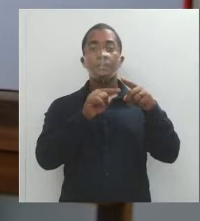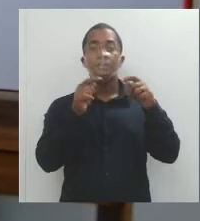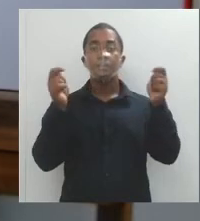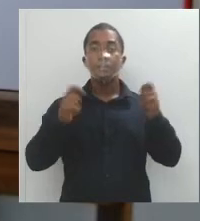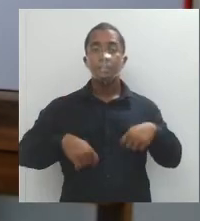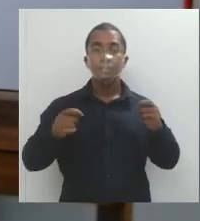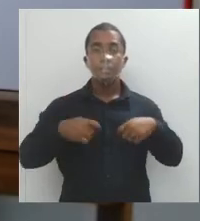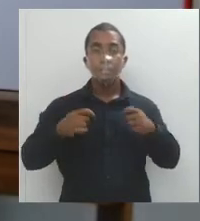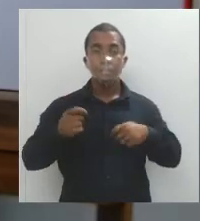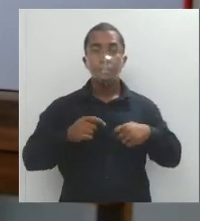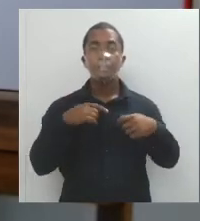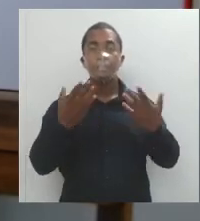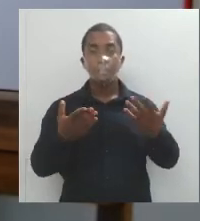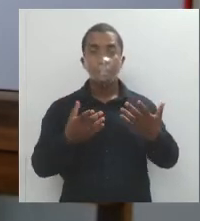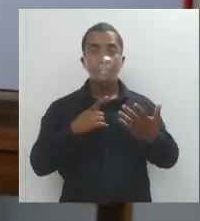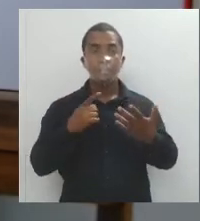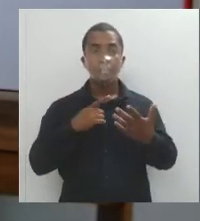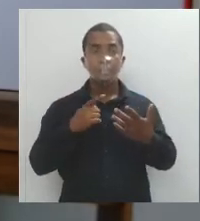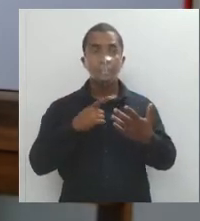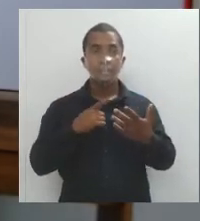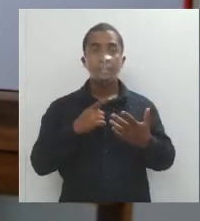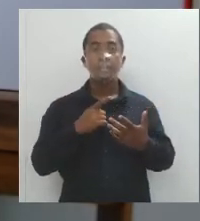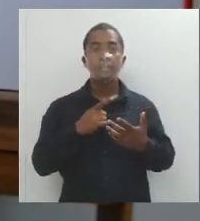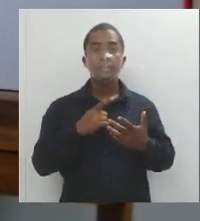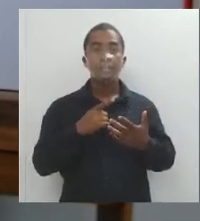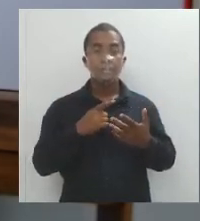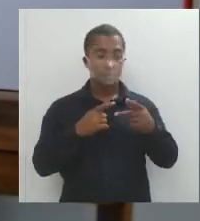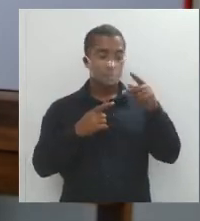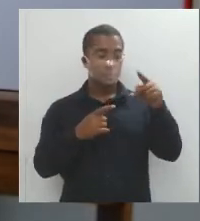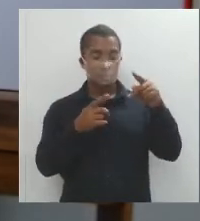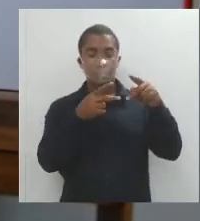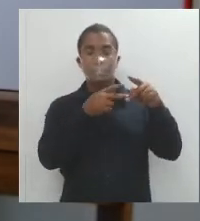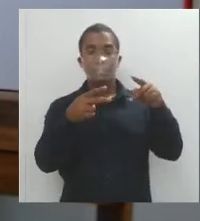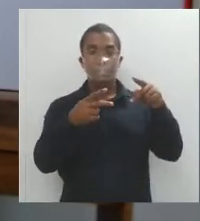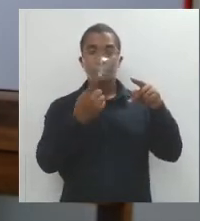de produzir, ó, 2 vezes 600, ó,